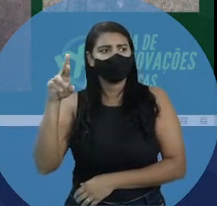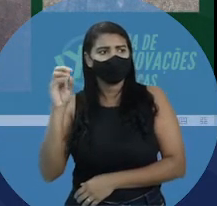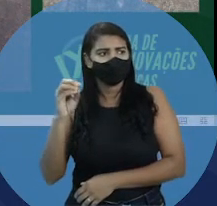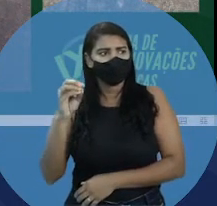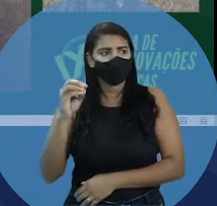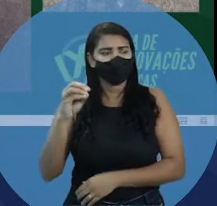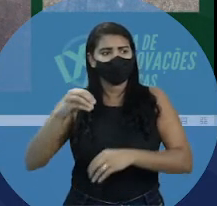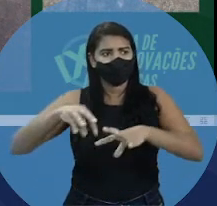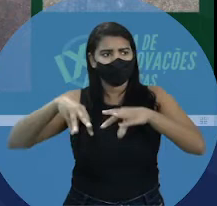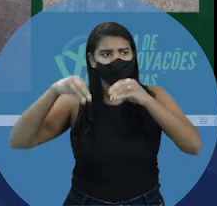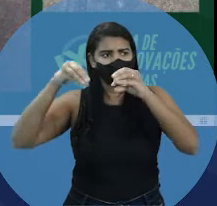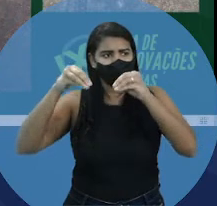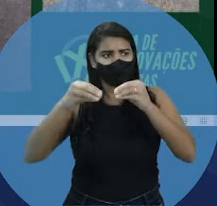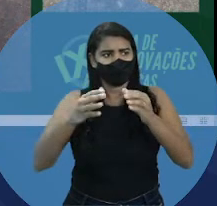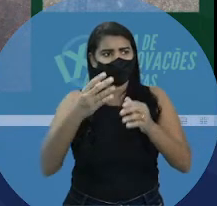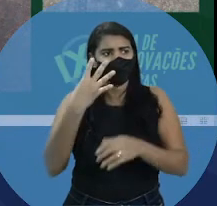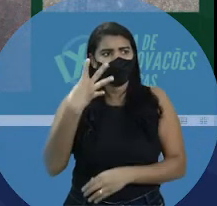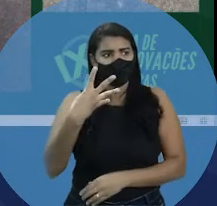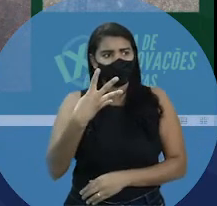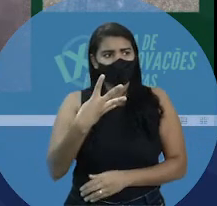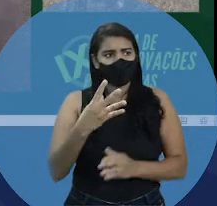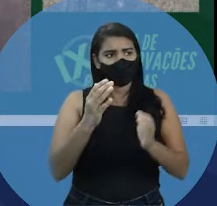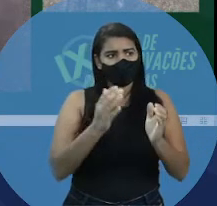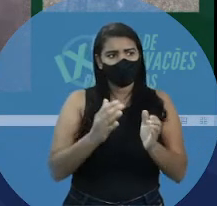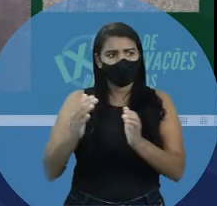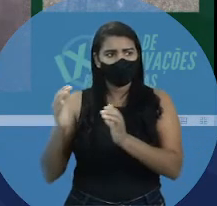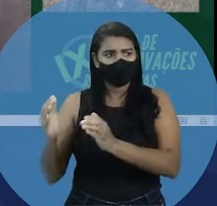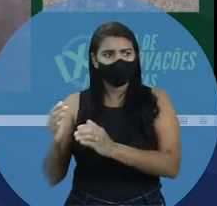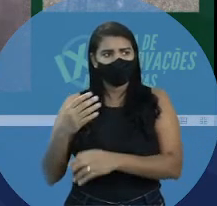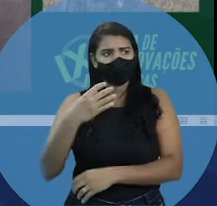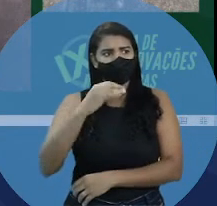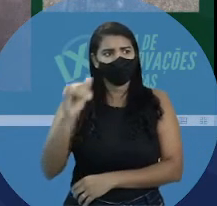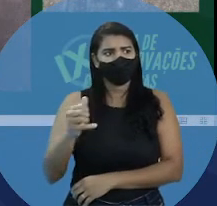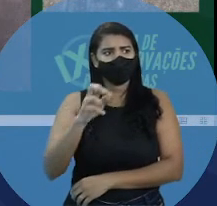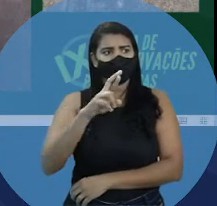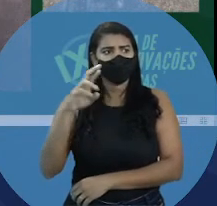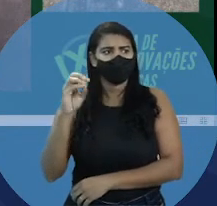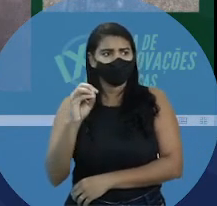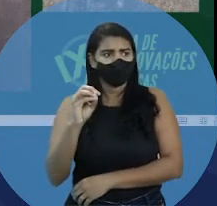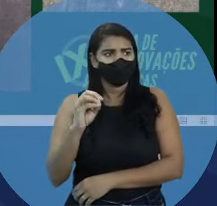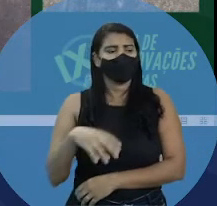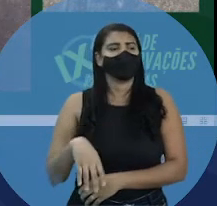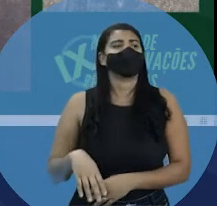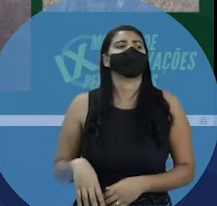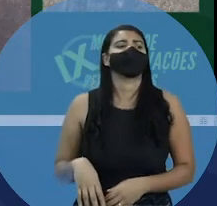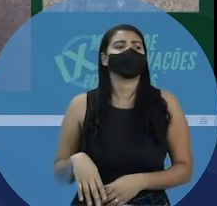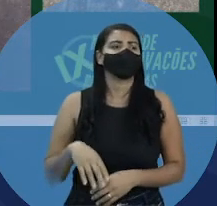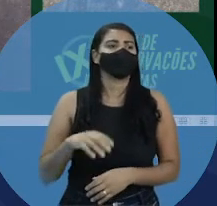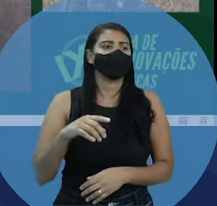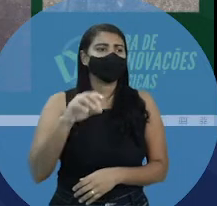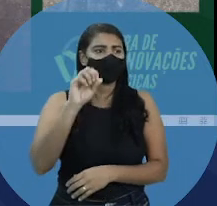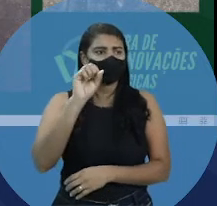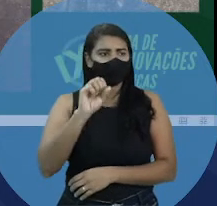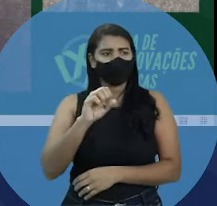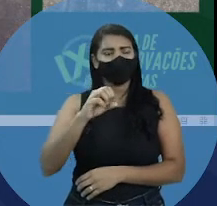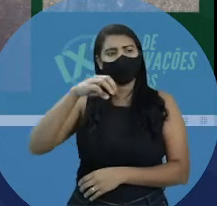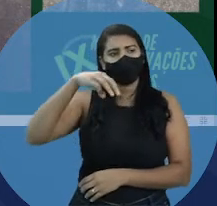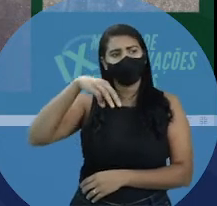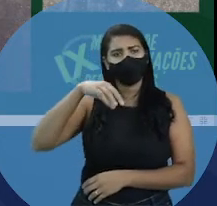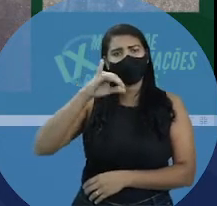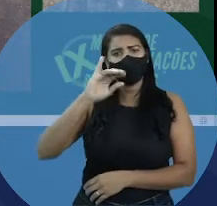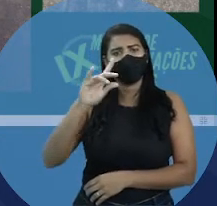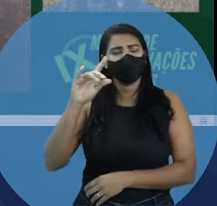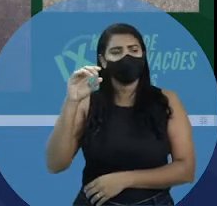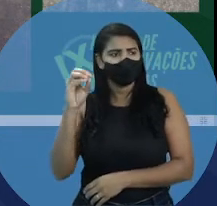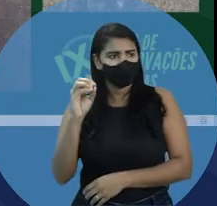nos 4 jarros. Posteriormente, colocamos os 8 grãos de milho orgânico nesses jarros